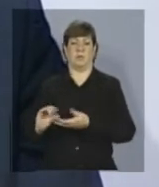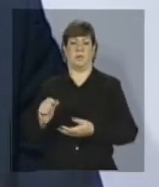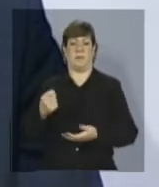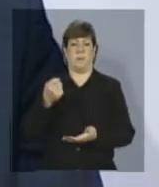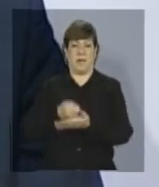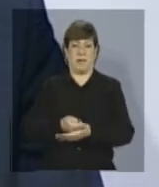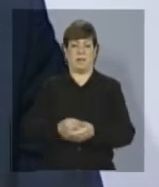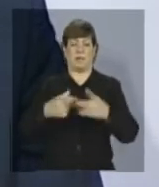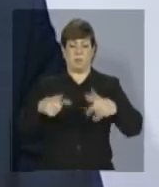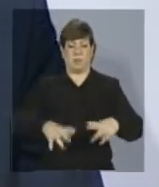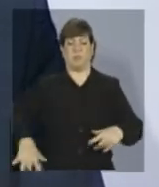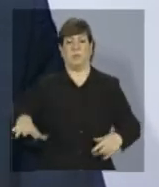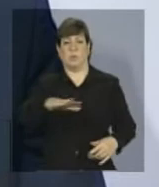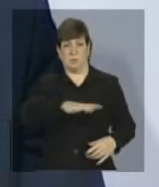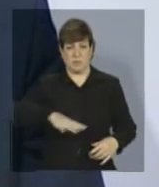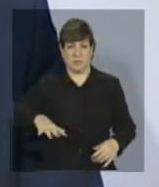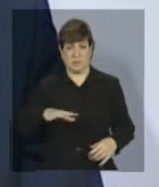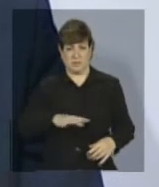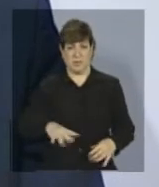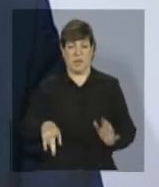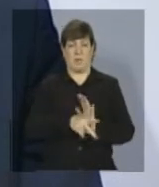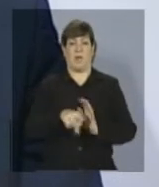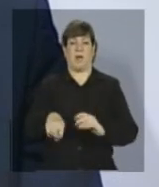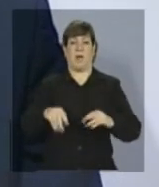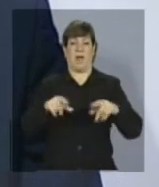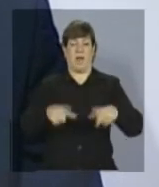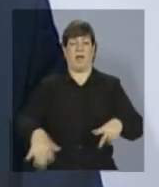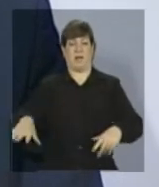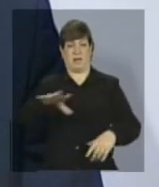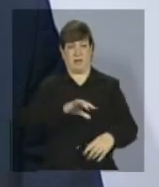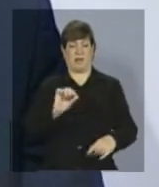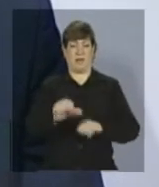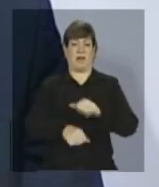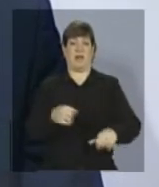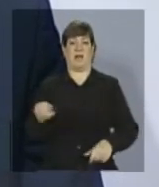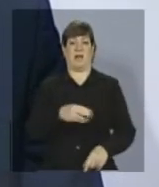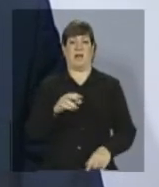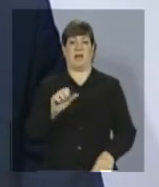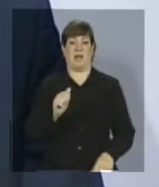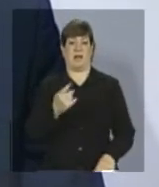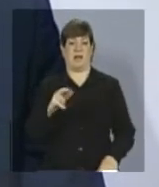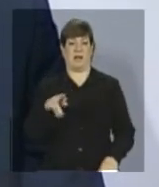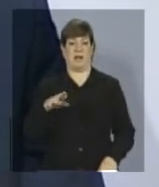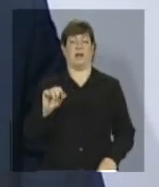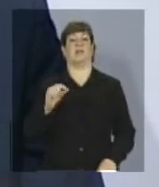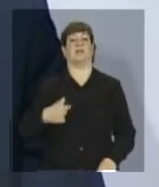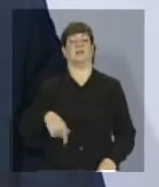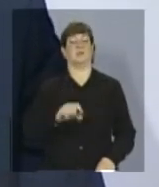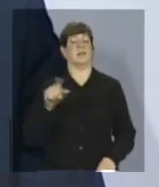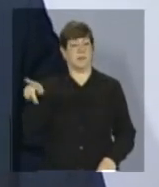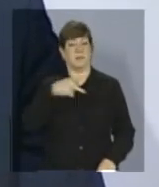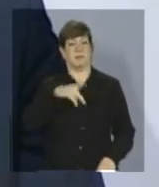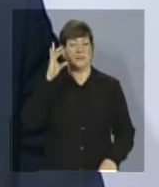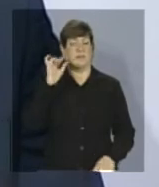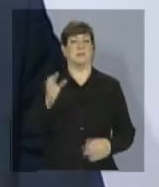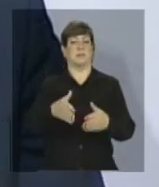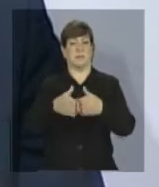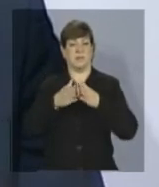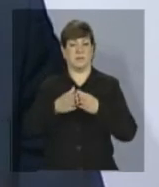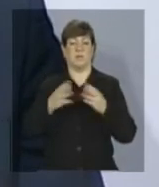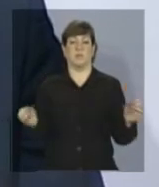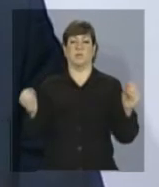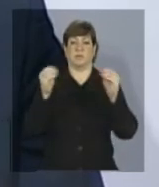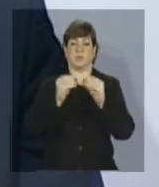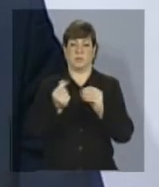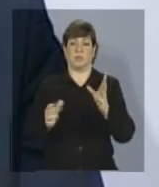de áreas de reforma agrária. Executamos os 530 milhões previstos no orçamento, solicitou uma